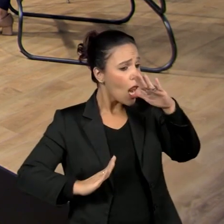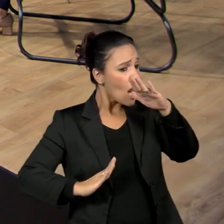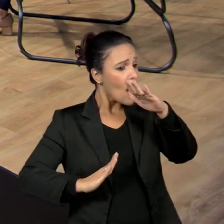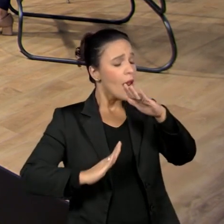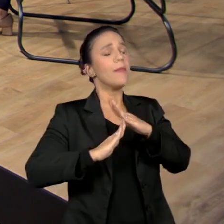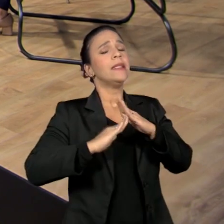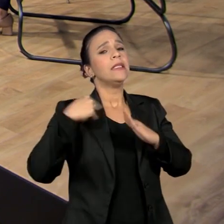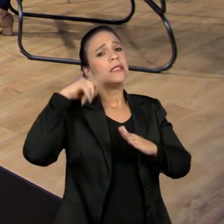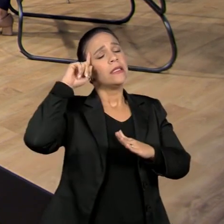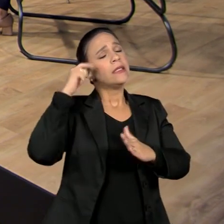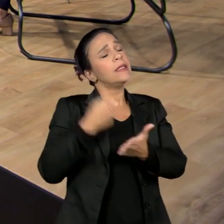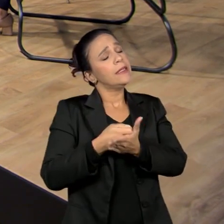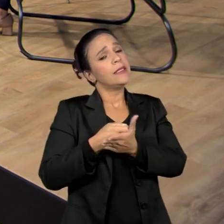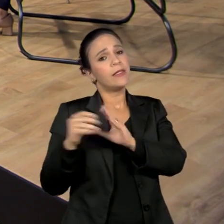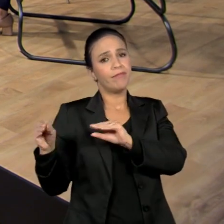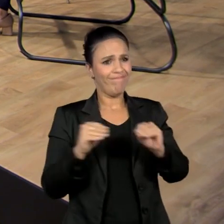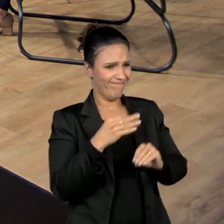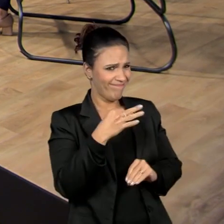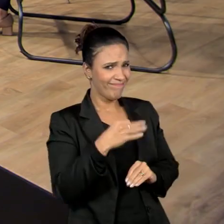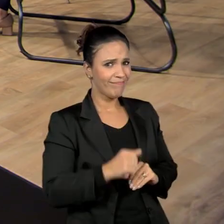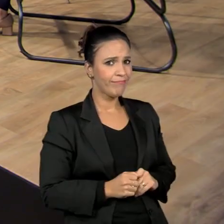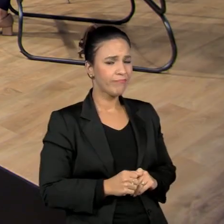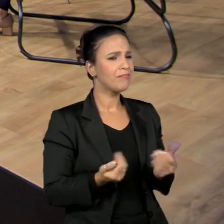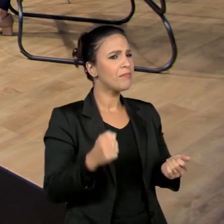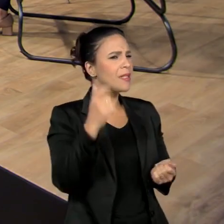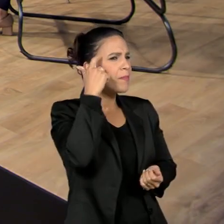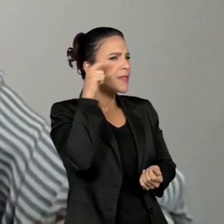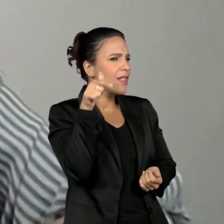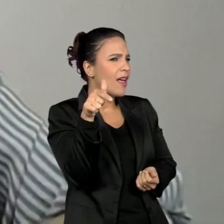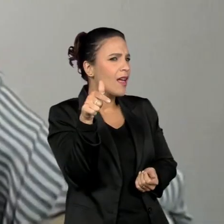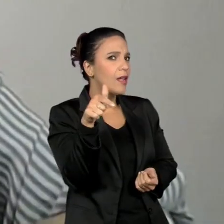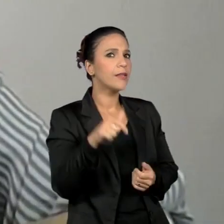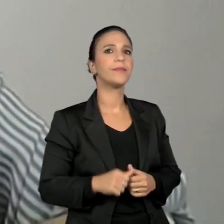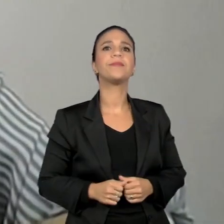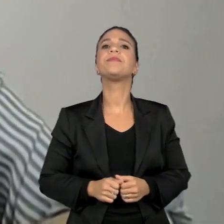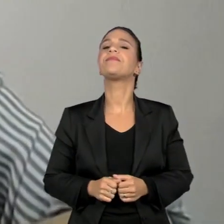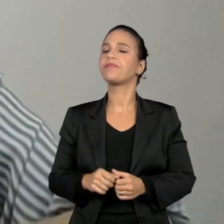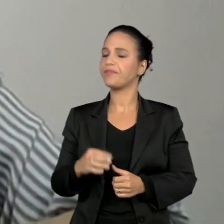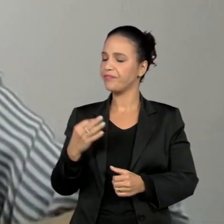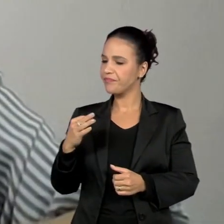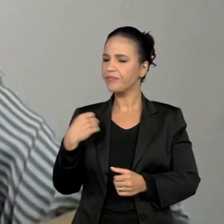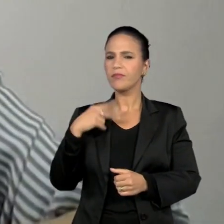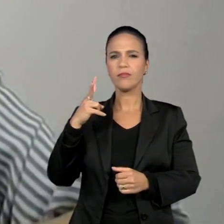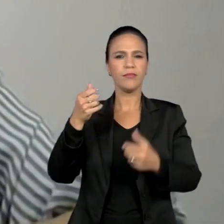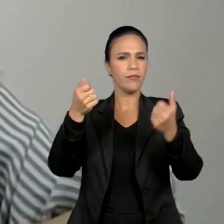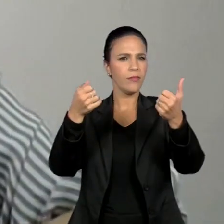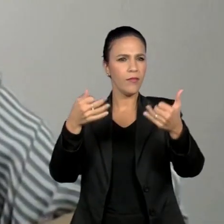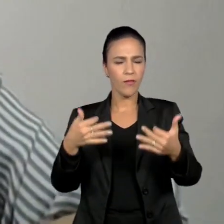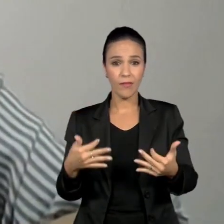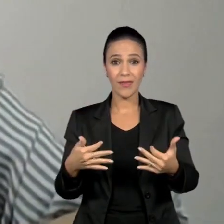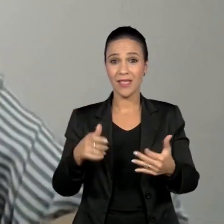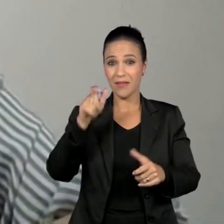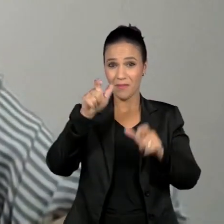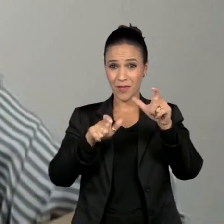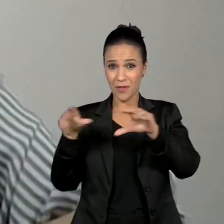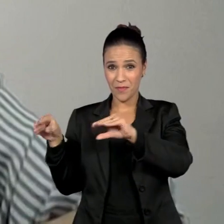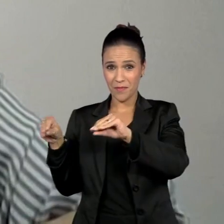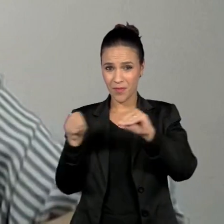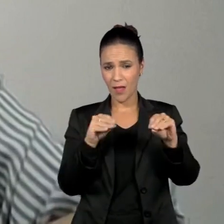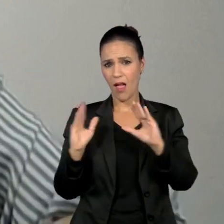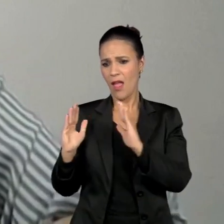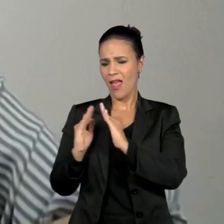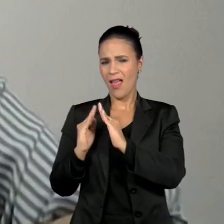também se coloca de forma premente, além de questões ligadas à instabilidade política, isso sem falar em questões relacionadas